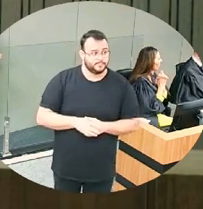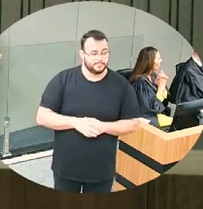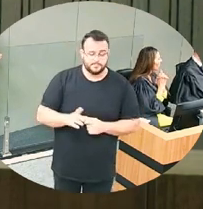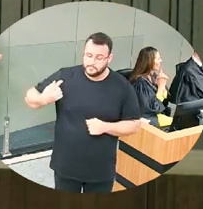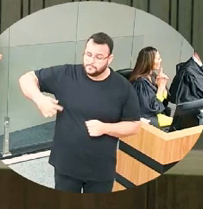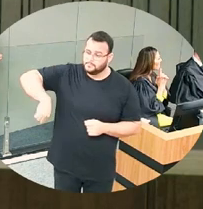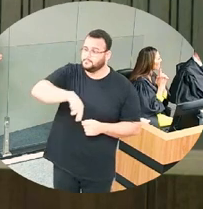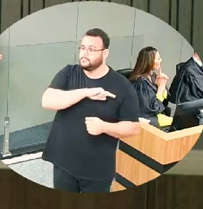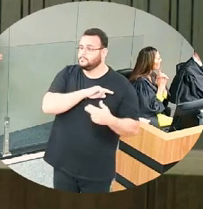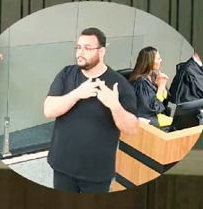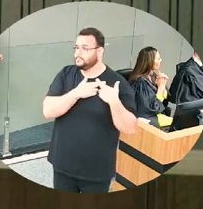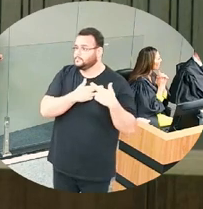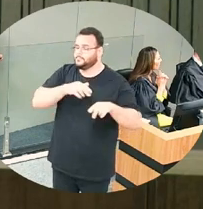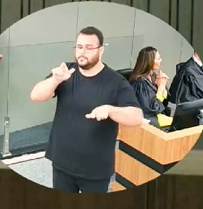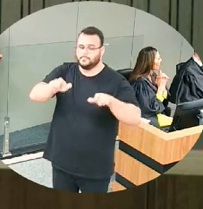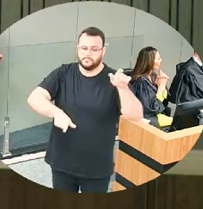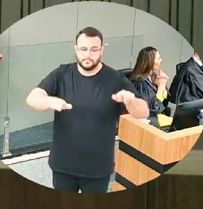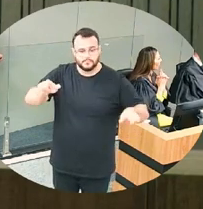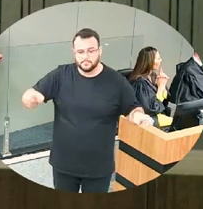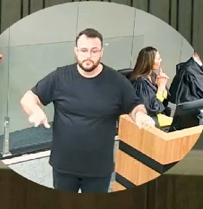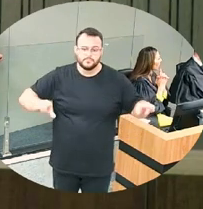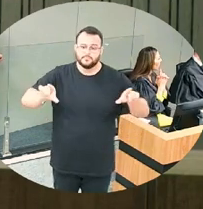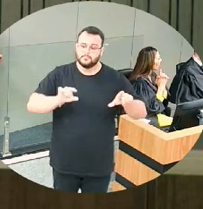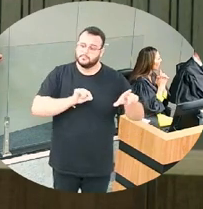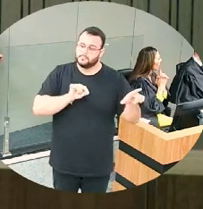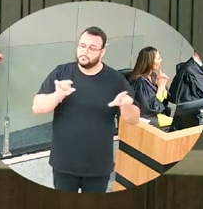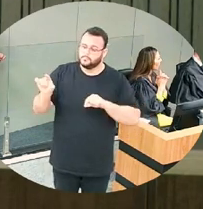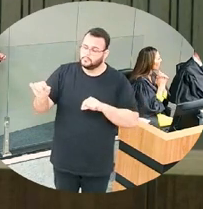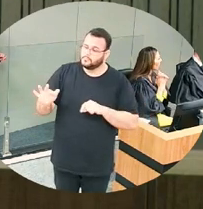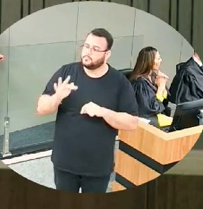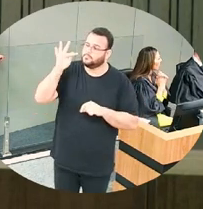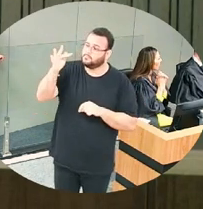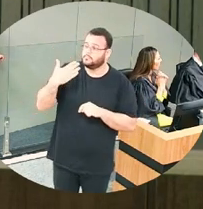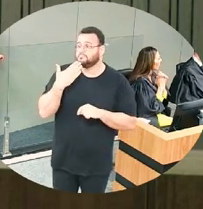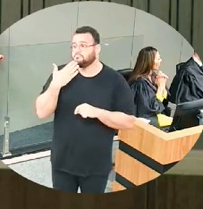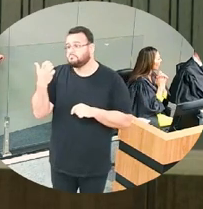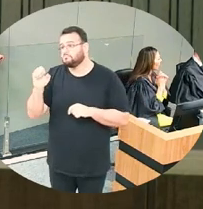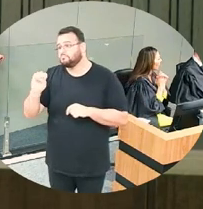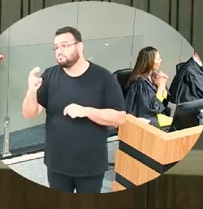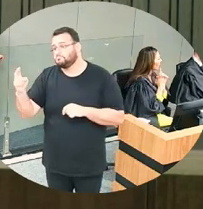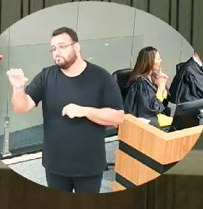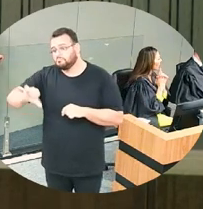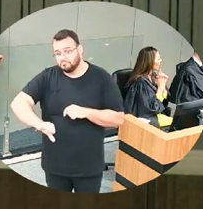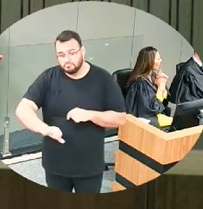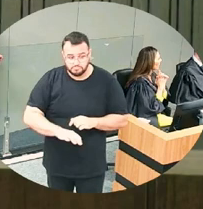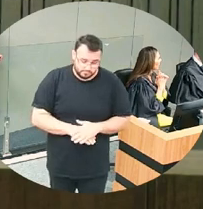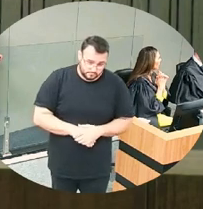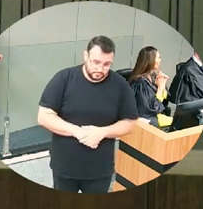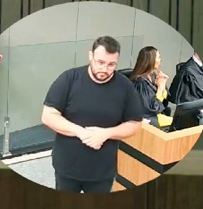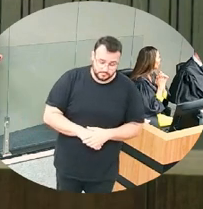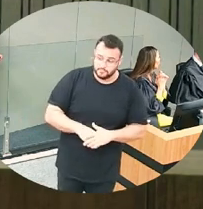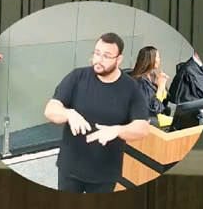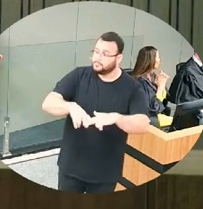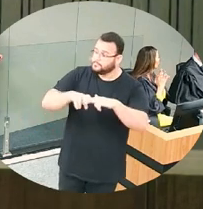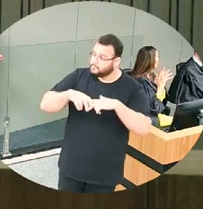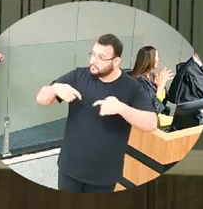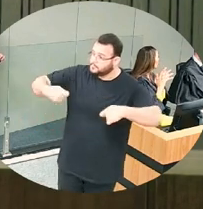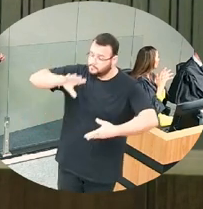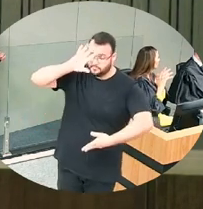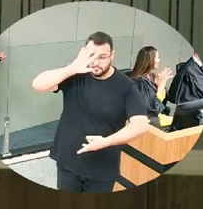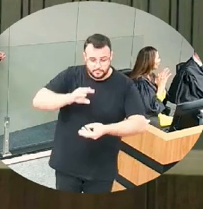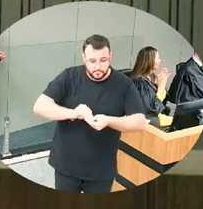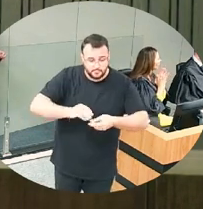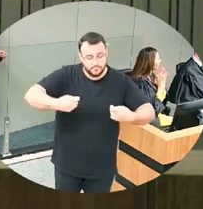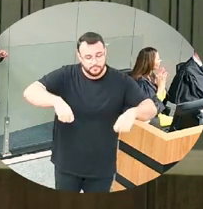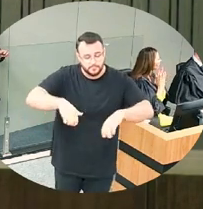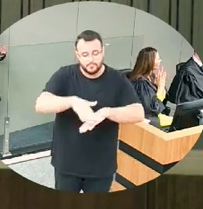cabe a nós pessoas as escolhas que Nos farão melhores ou pior amanhã por isso é necessária compreensão de que